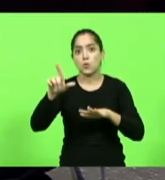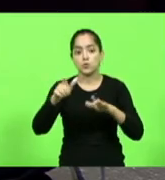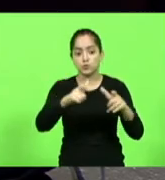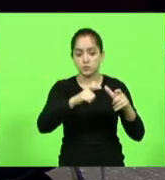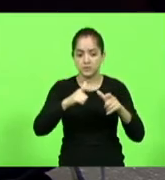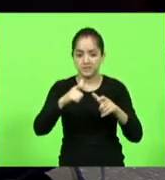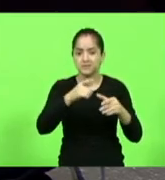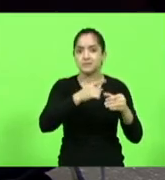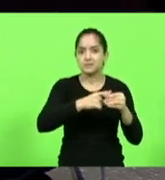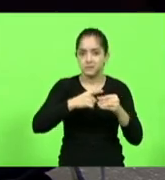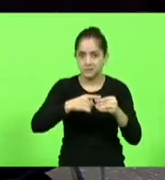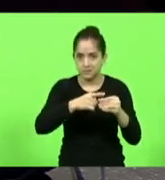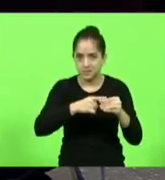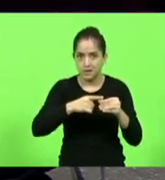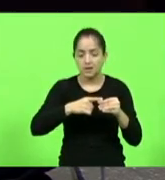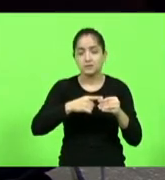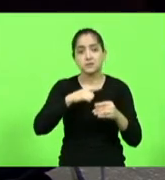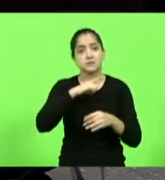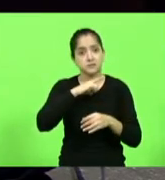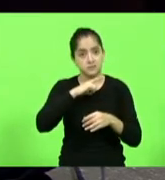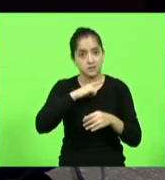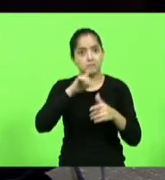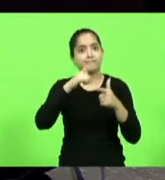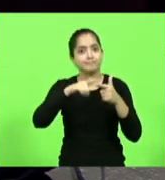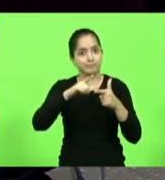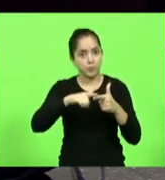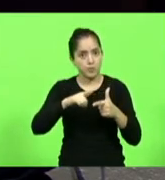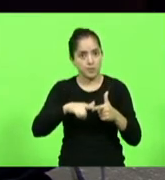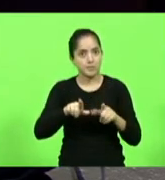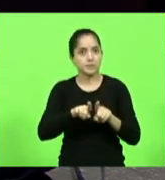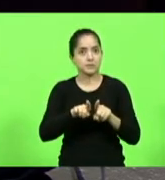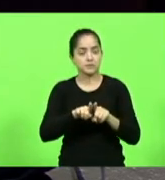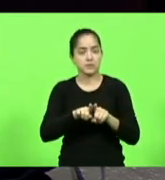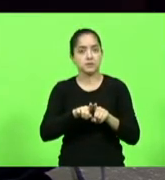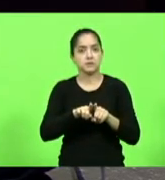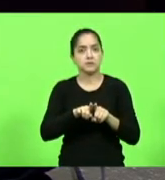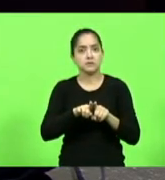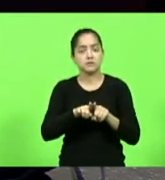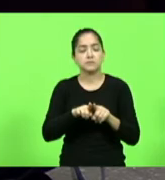tenham as mesmas deficiências. Deficiências.